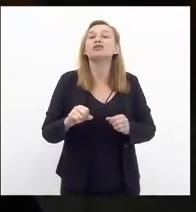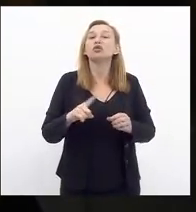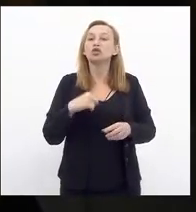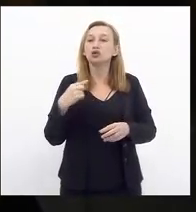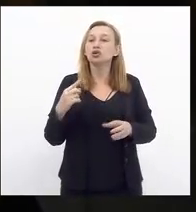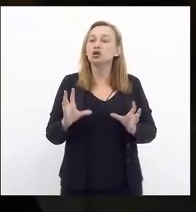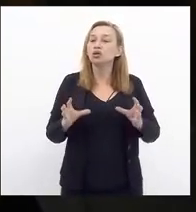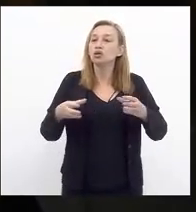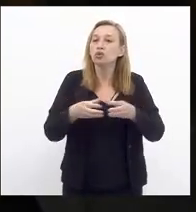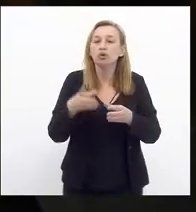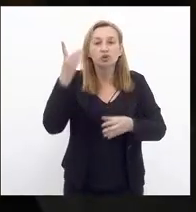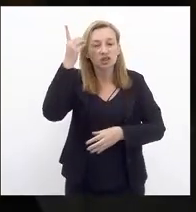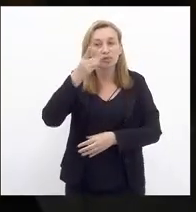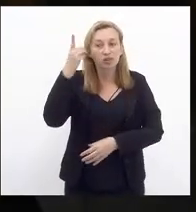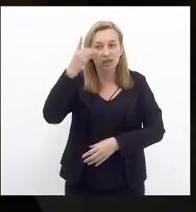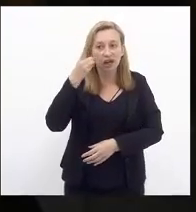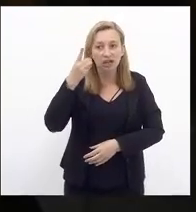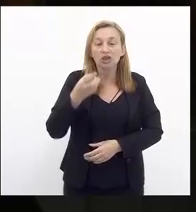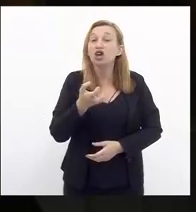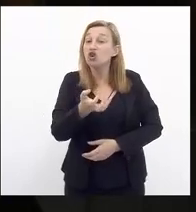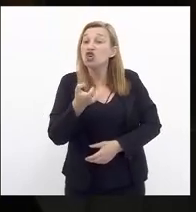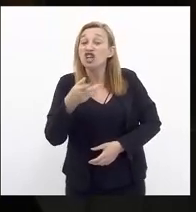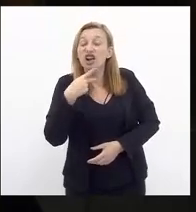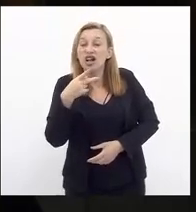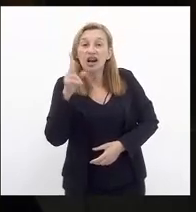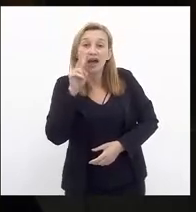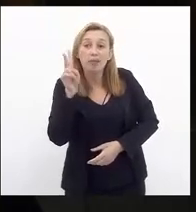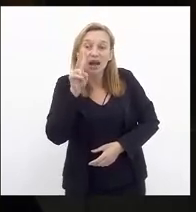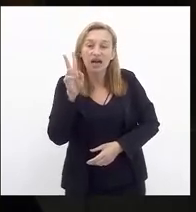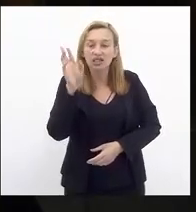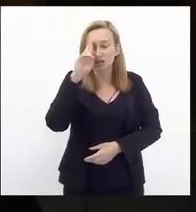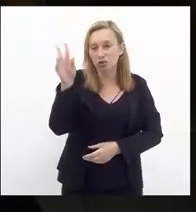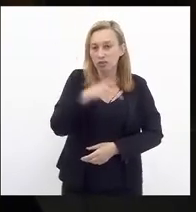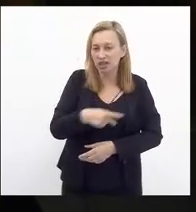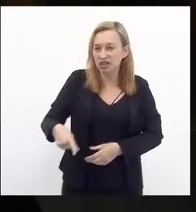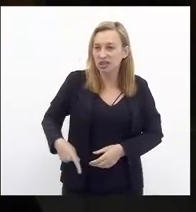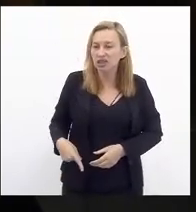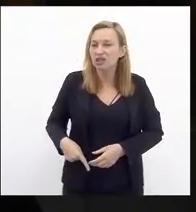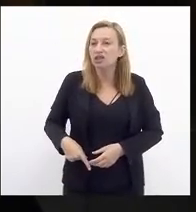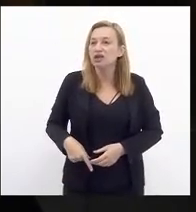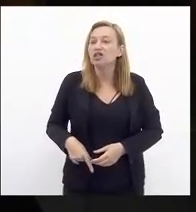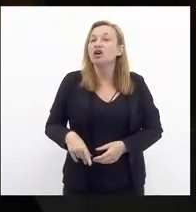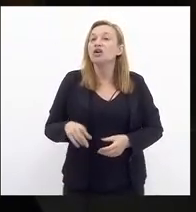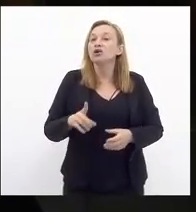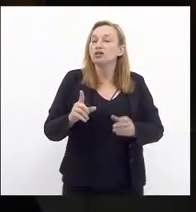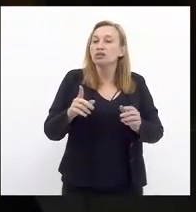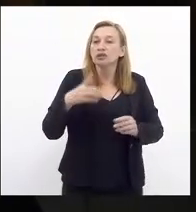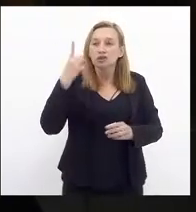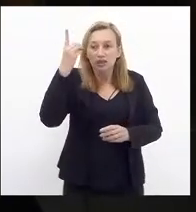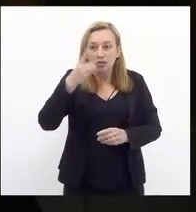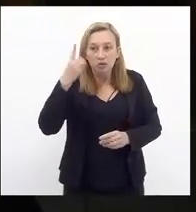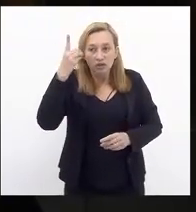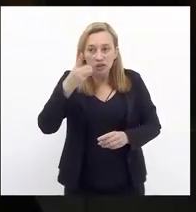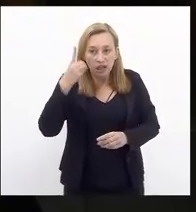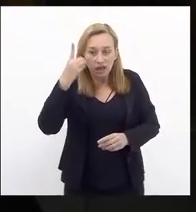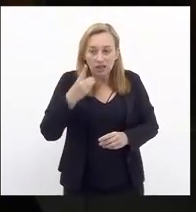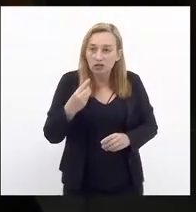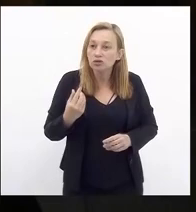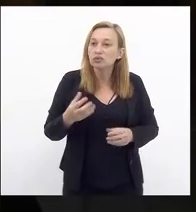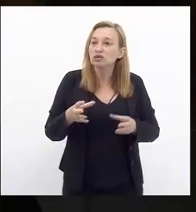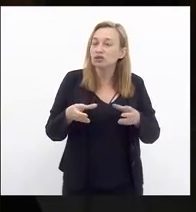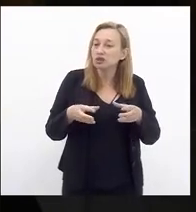Parlamento Fluminense eu queria lembrar seu presidente que faltava lamento o Fluminense